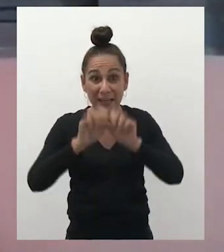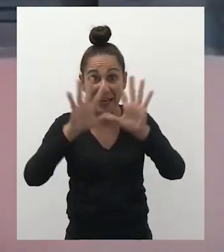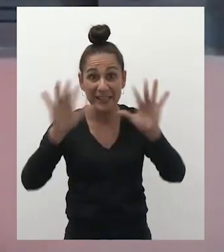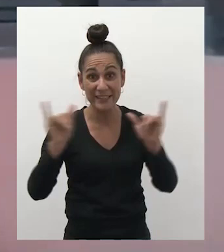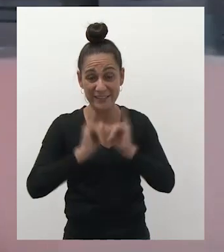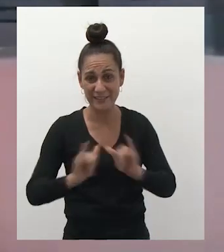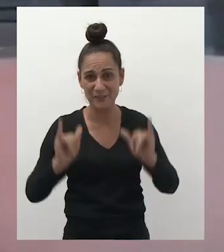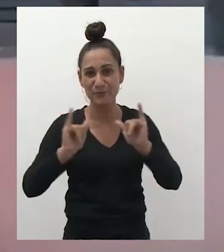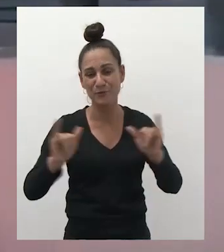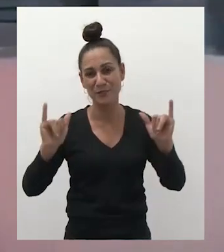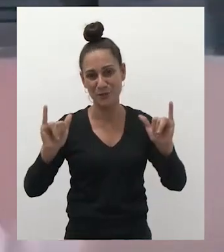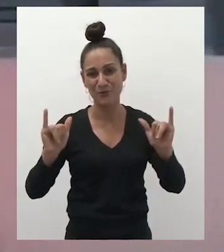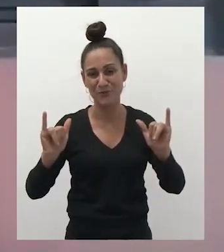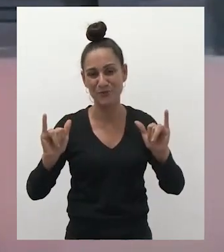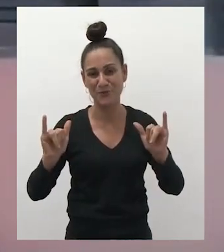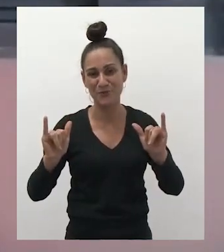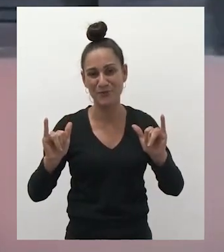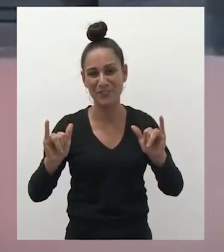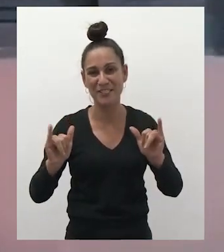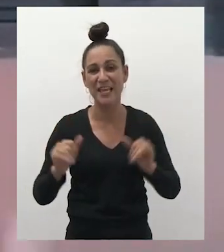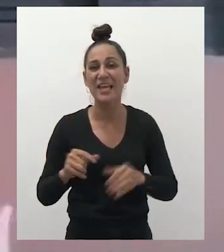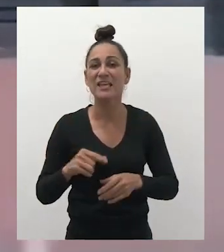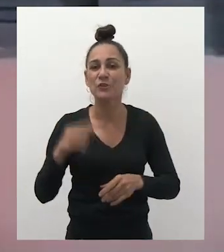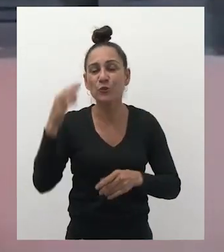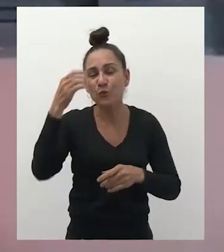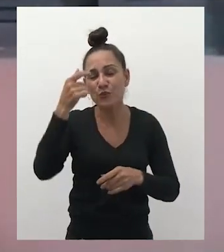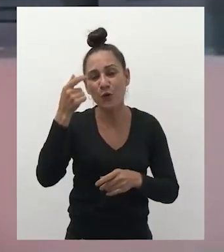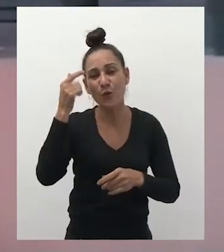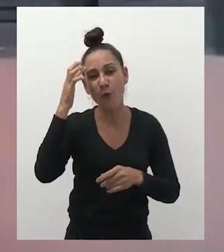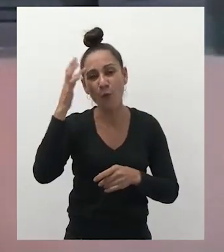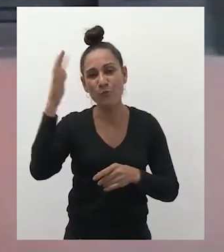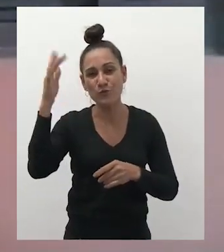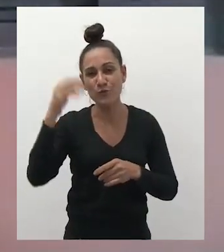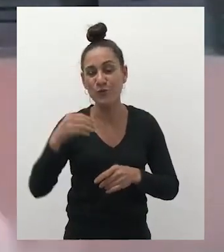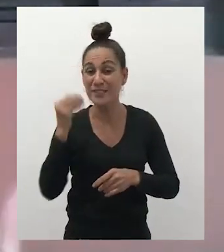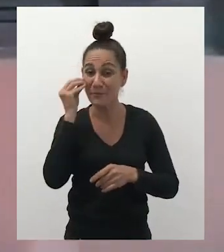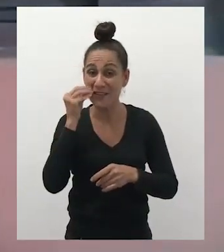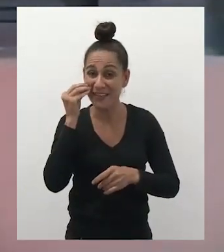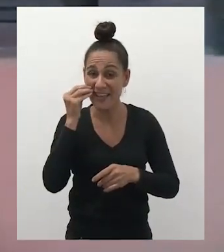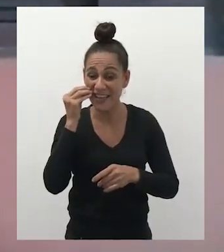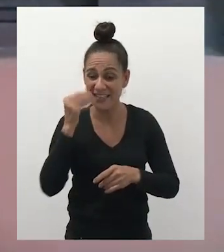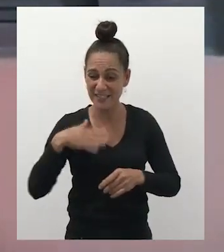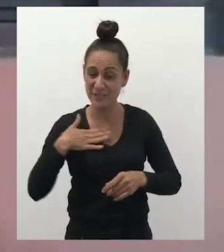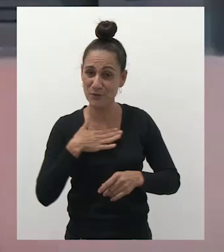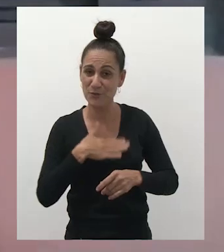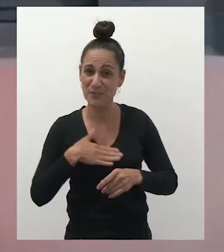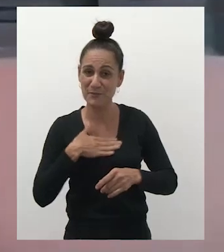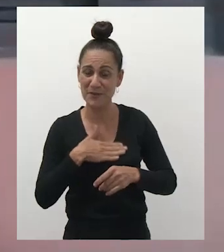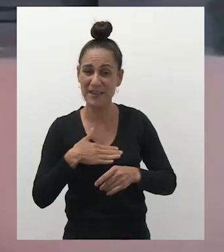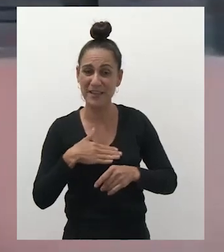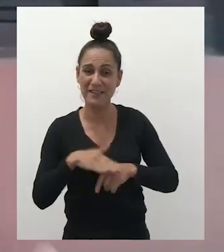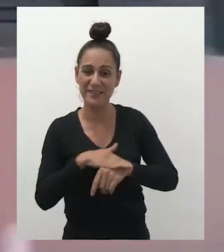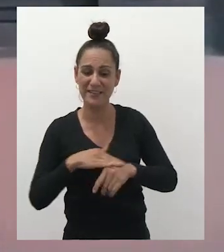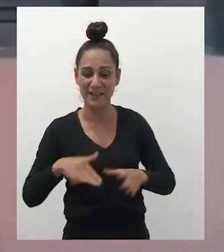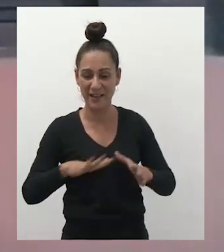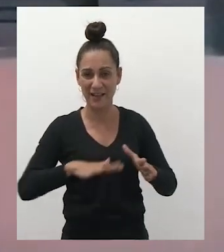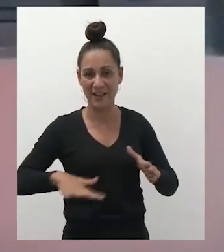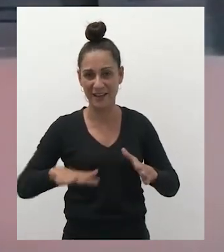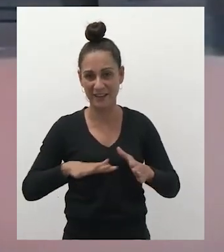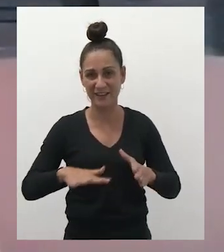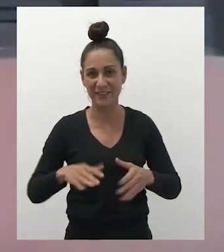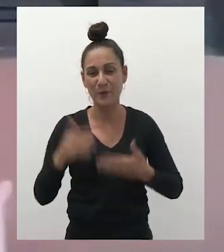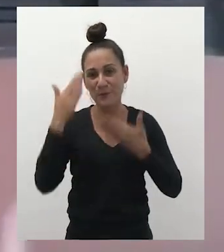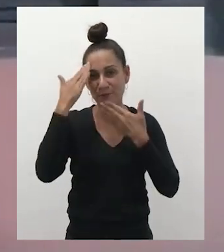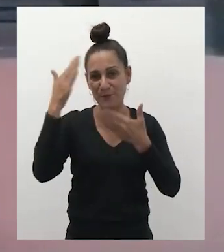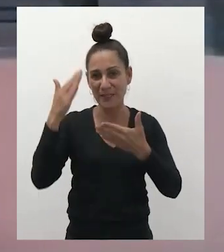que você expõe, né, todo o seu conhecimento, toda a sua vivência na área. Muito obrigada, viu? Em nome da Secretaria de Educação,